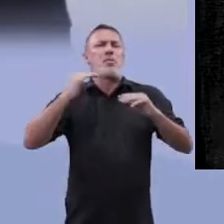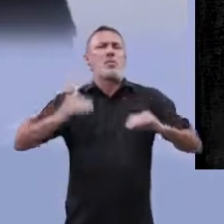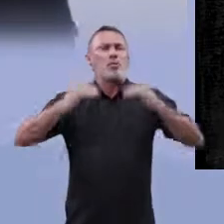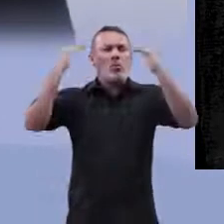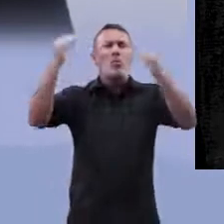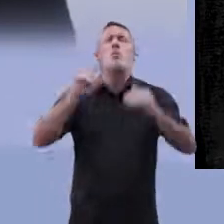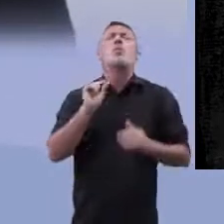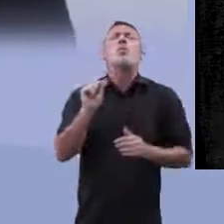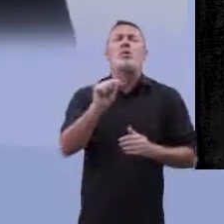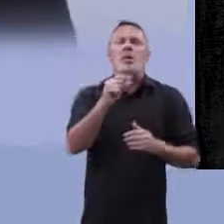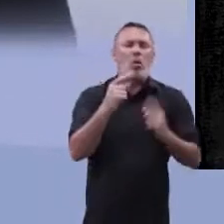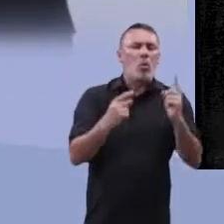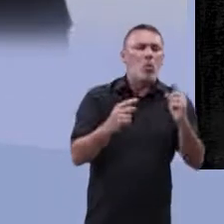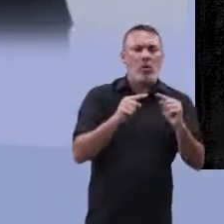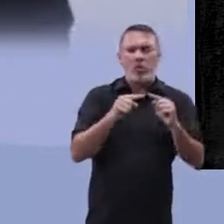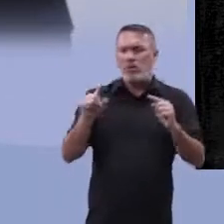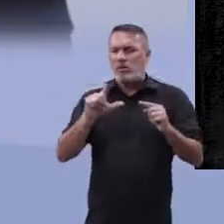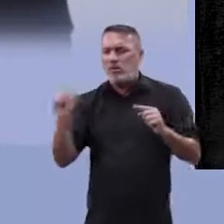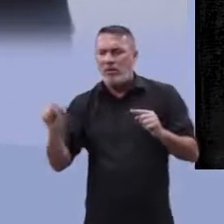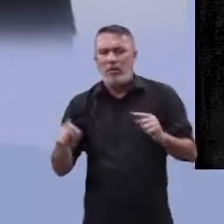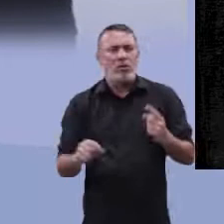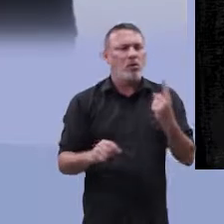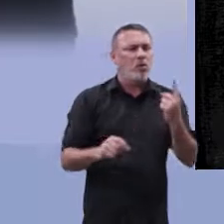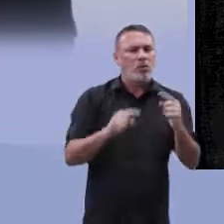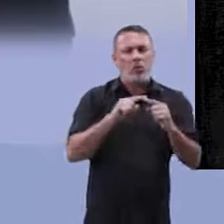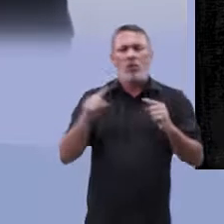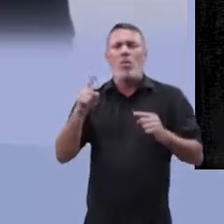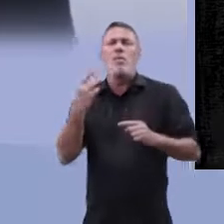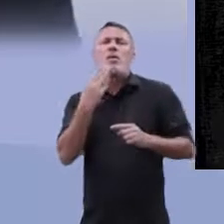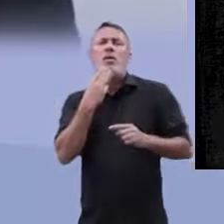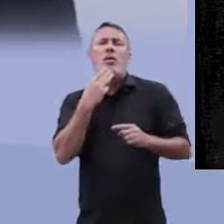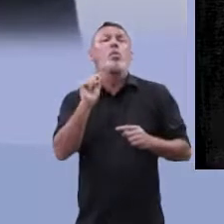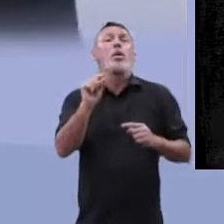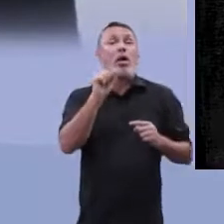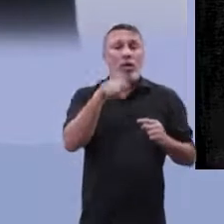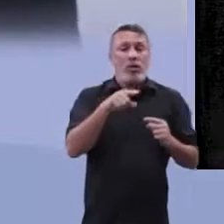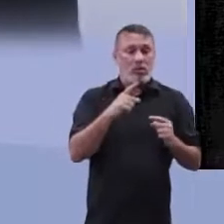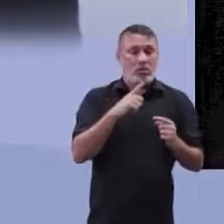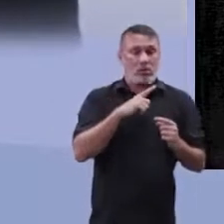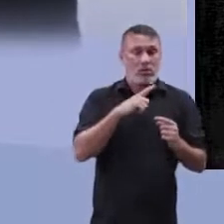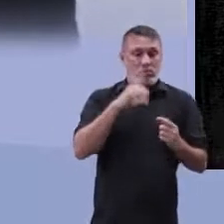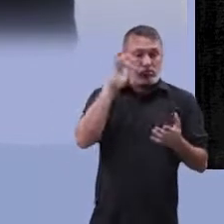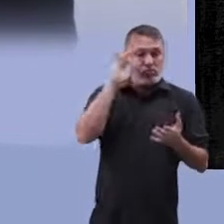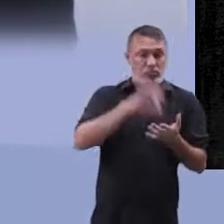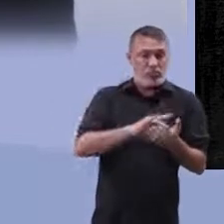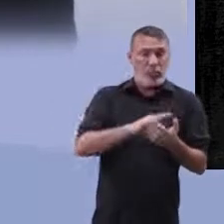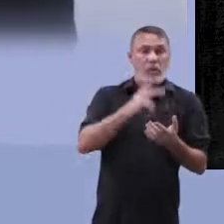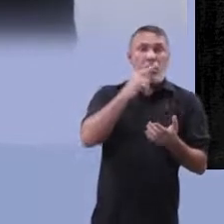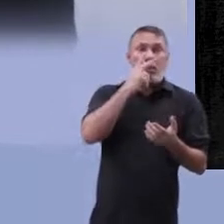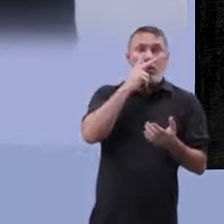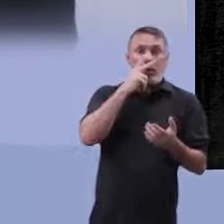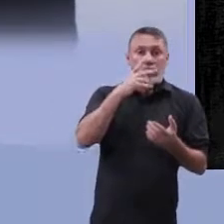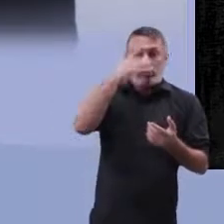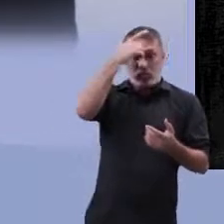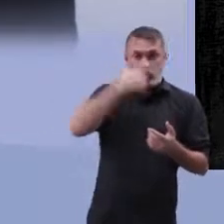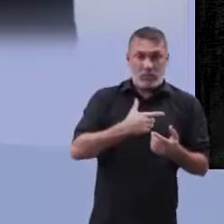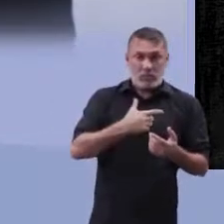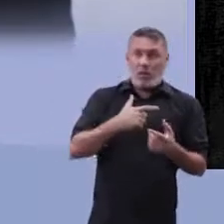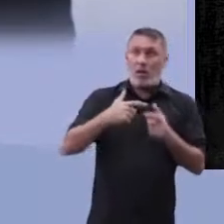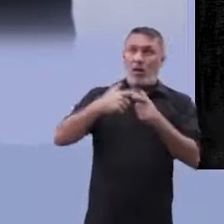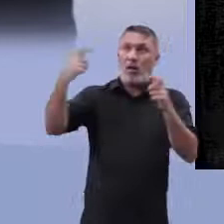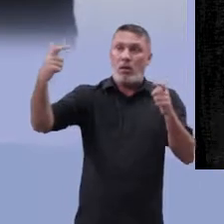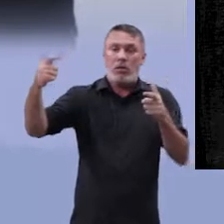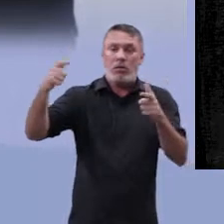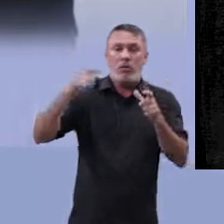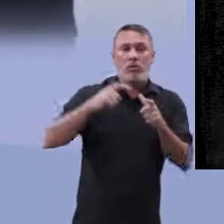da matemática. O que significa 1 para 100, 1 para 1.000, 1 para 1 milhão? Quer dizer que você reduziu a vida